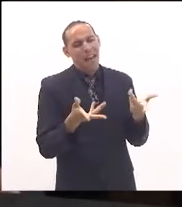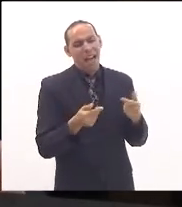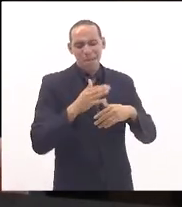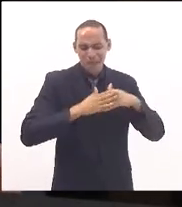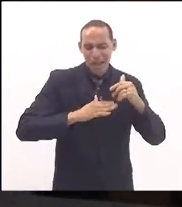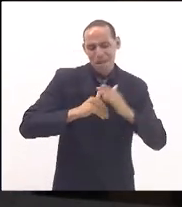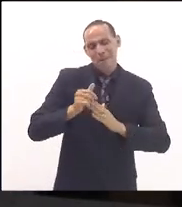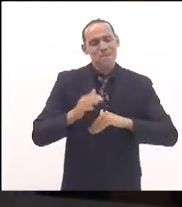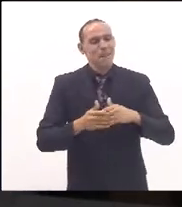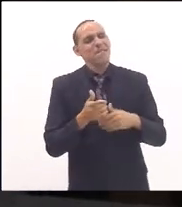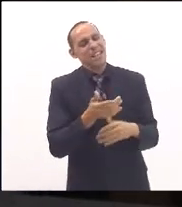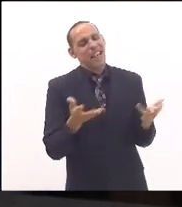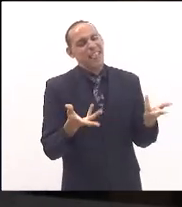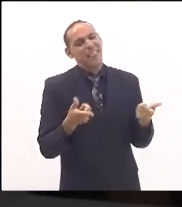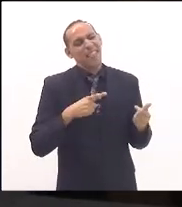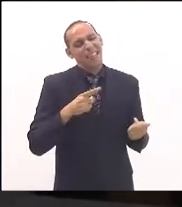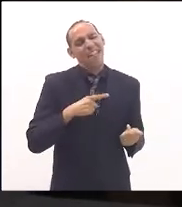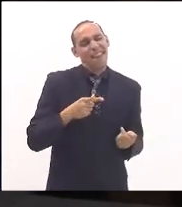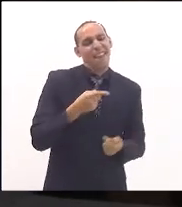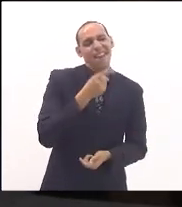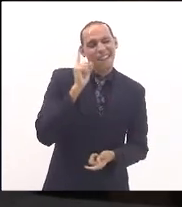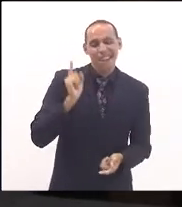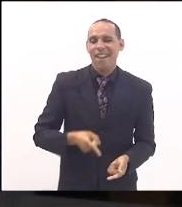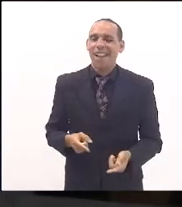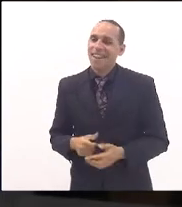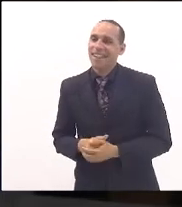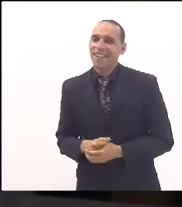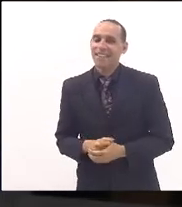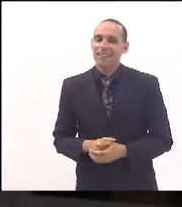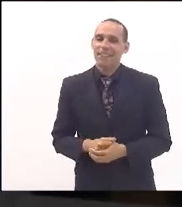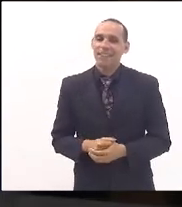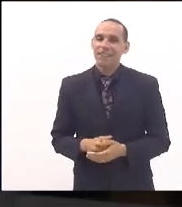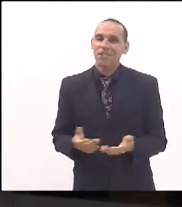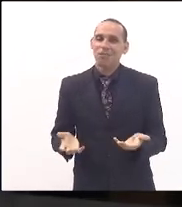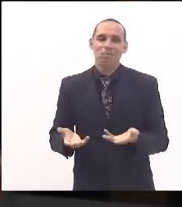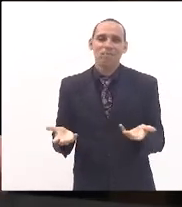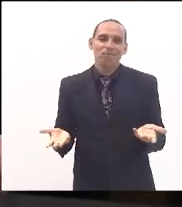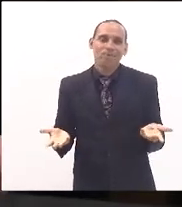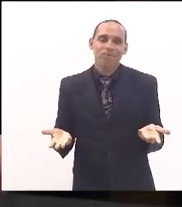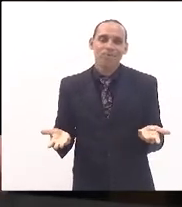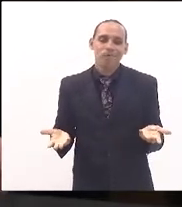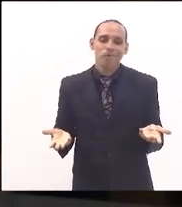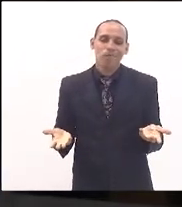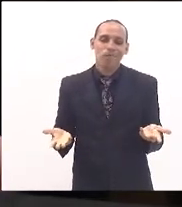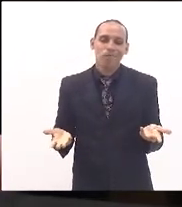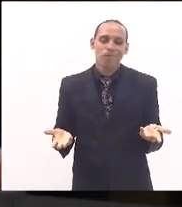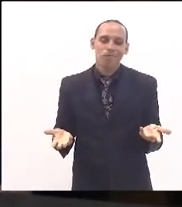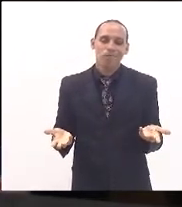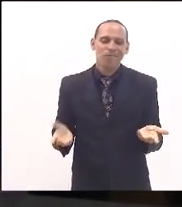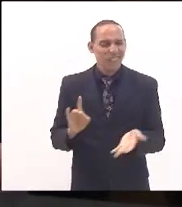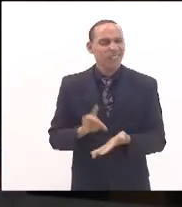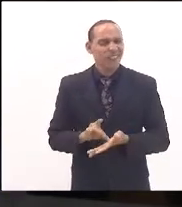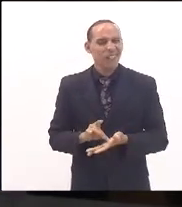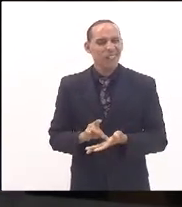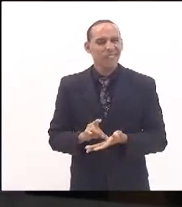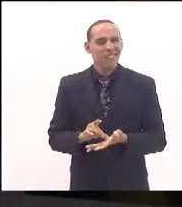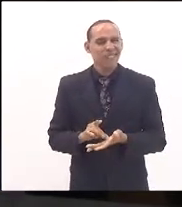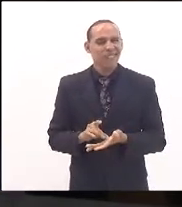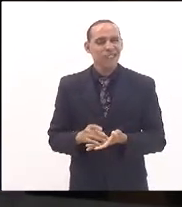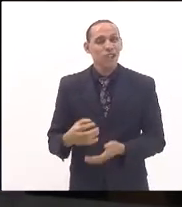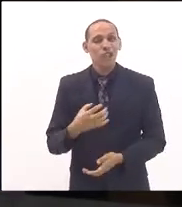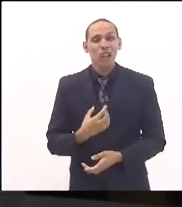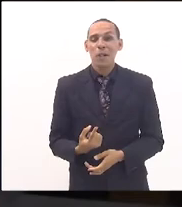Você é competente Você tem talento você é uma pessoa e eu sinceramente só tem um